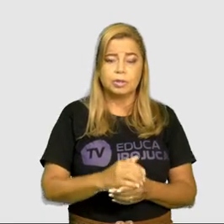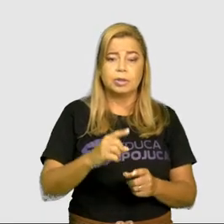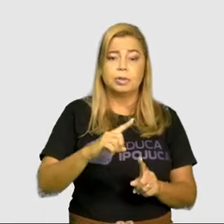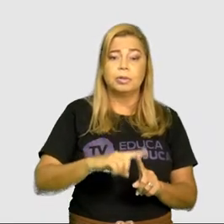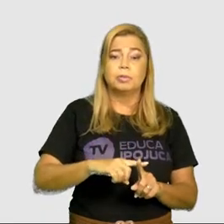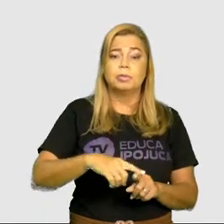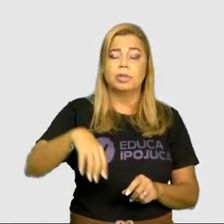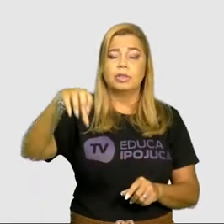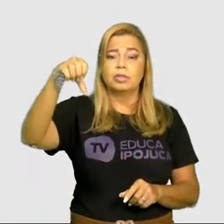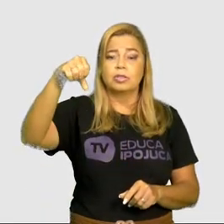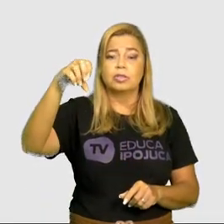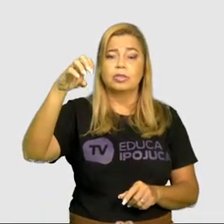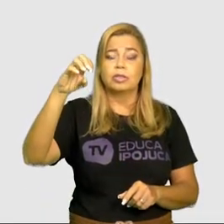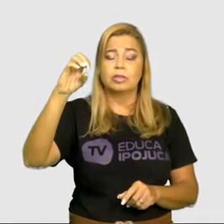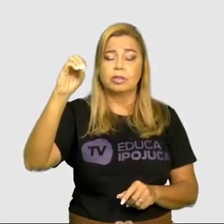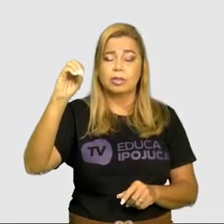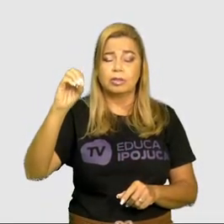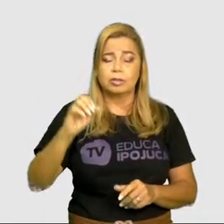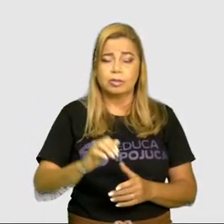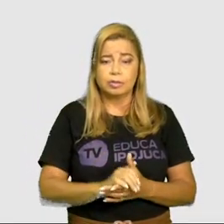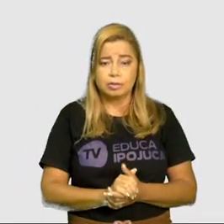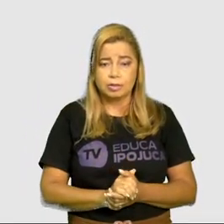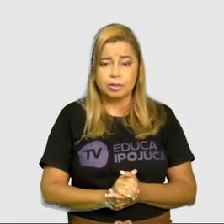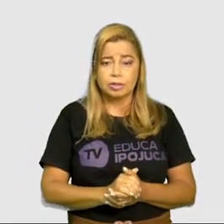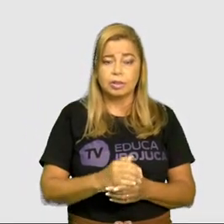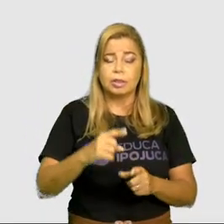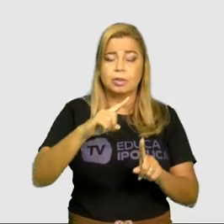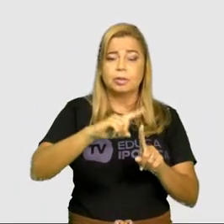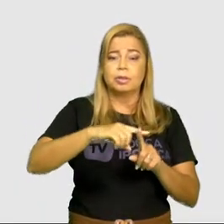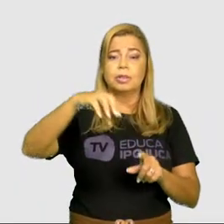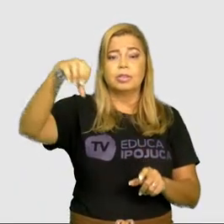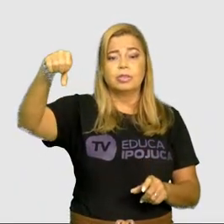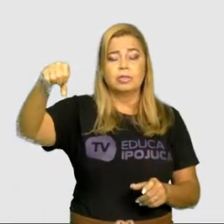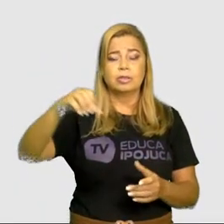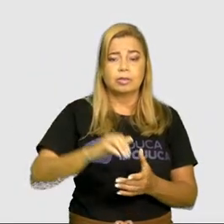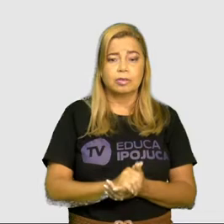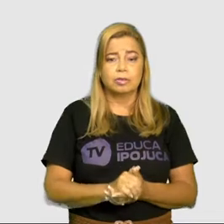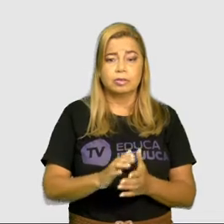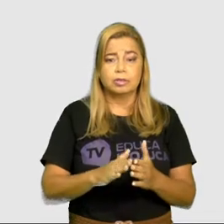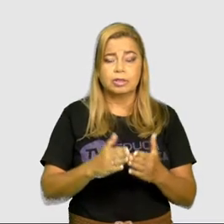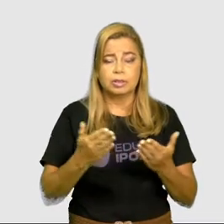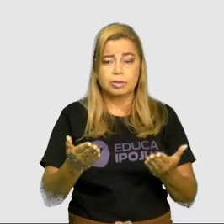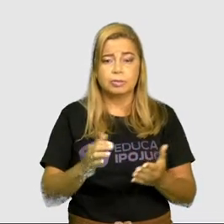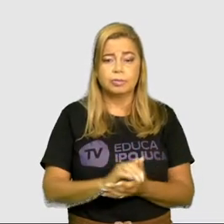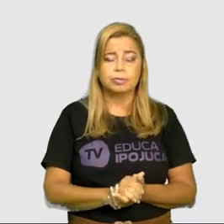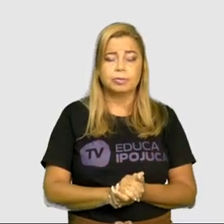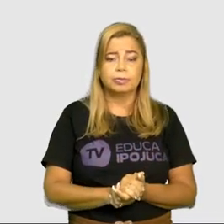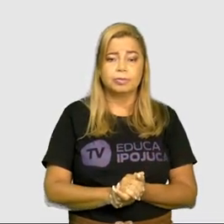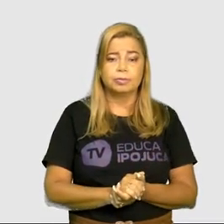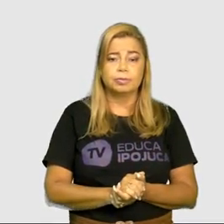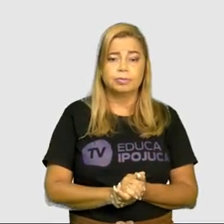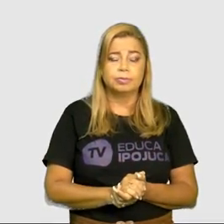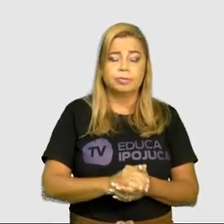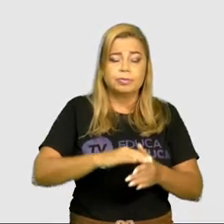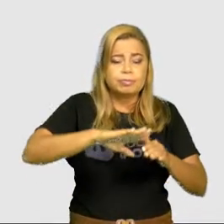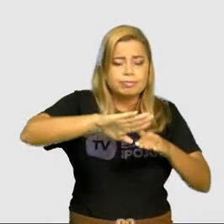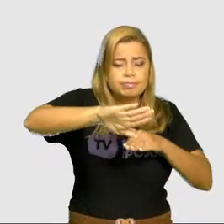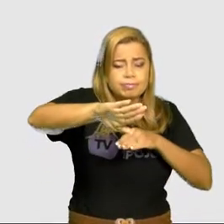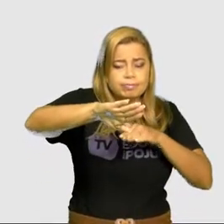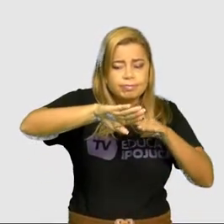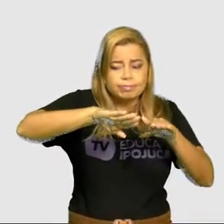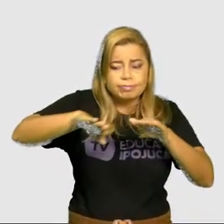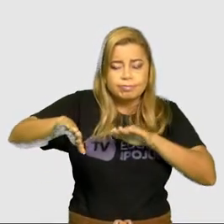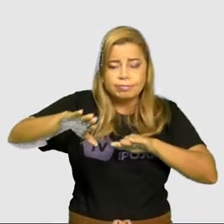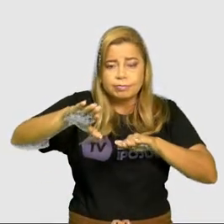mais 90 mais nove essa forma que você separa os números como estamos vendo aqui ó